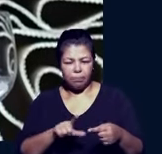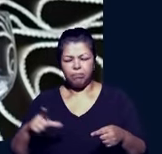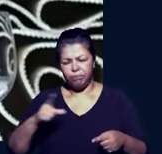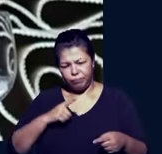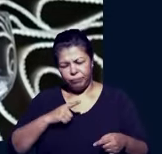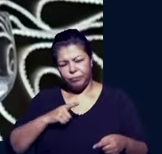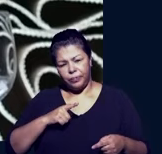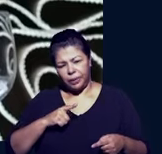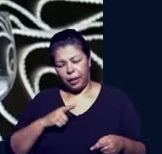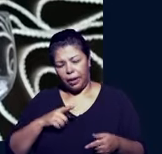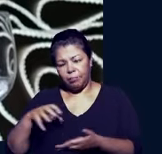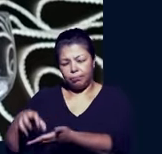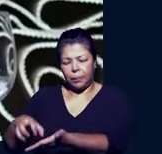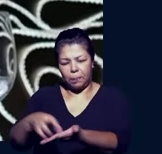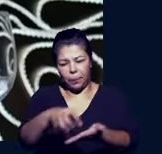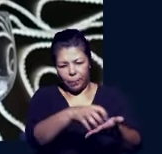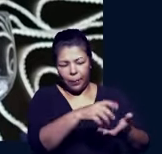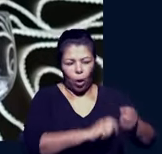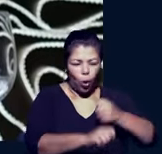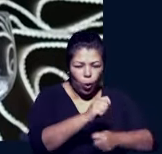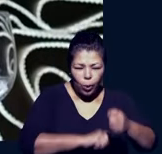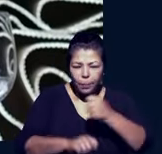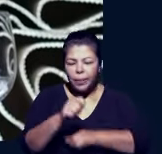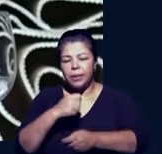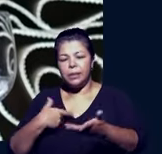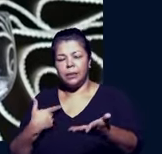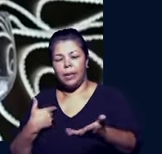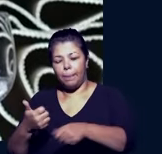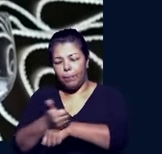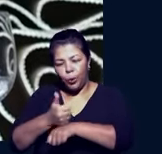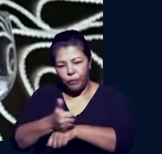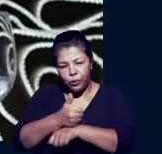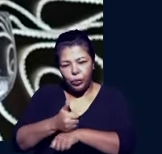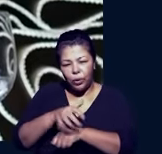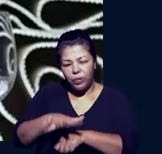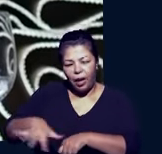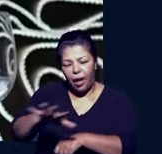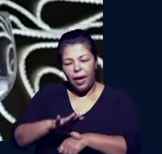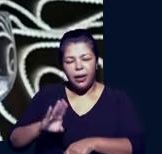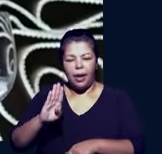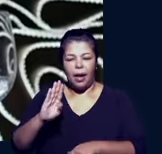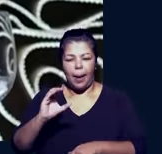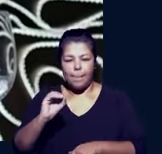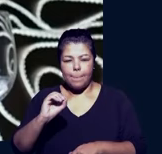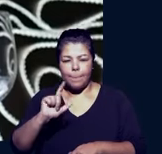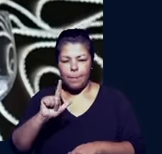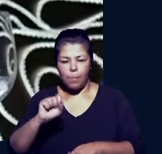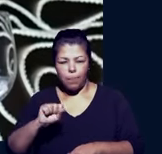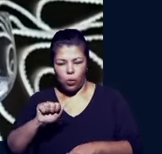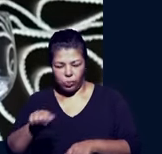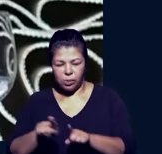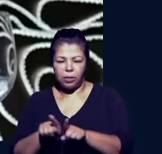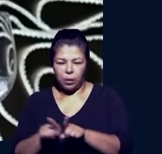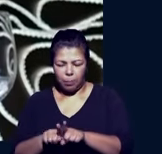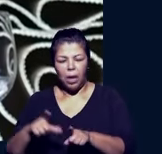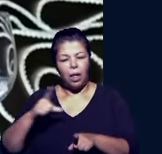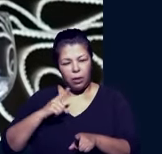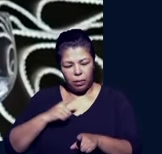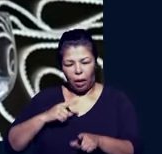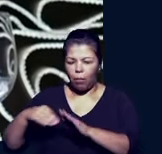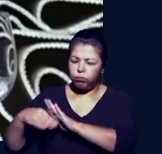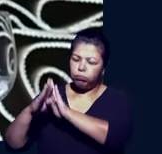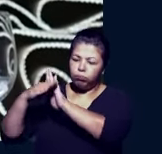operadores de bolsas aqui tem pessoas do ramo muito entendidas né de projeção de